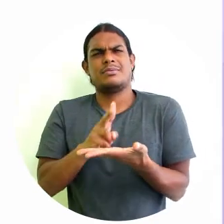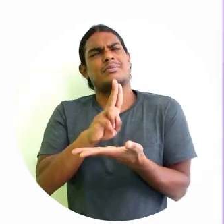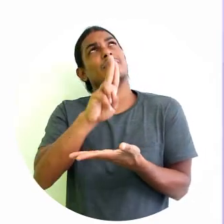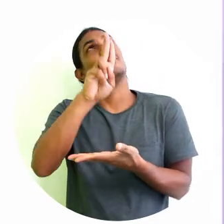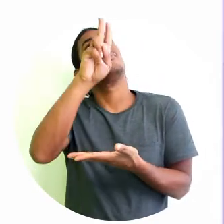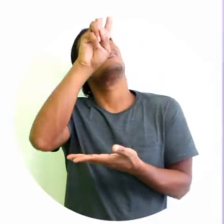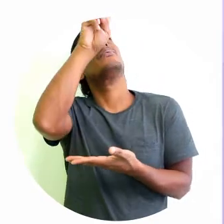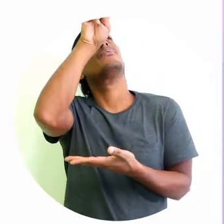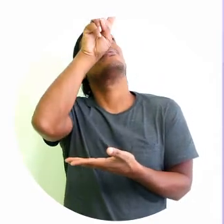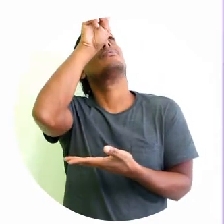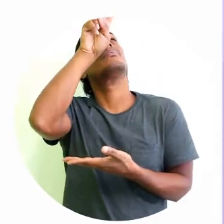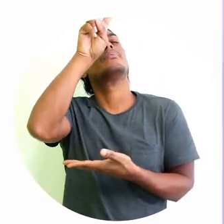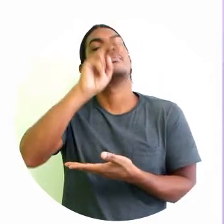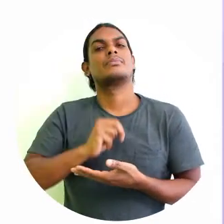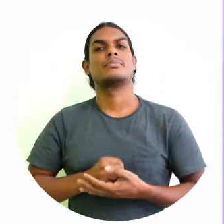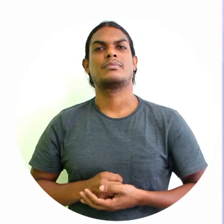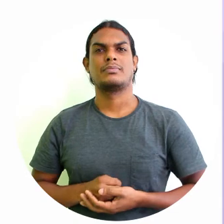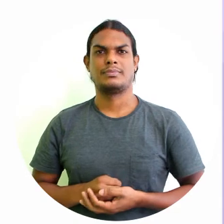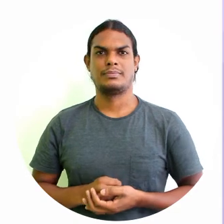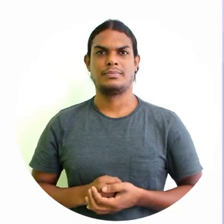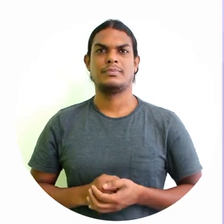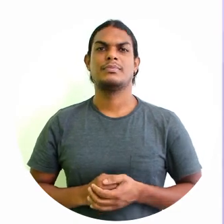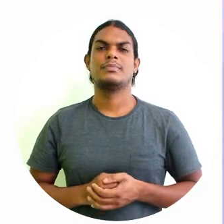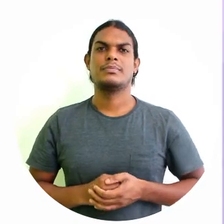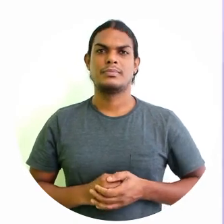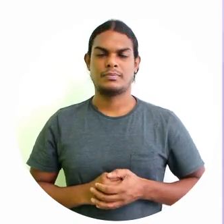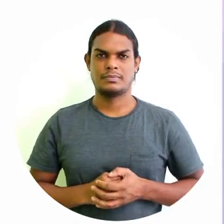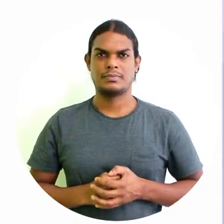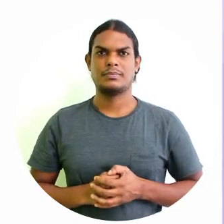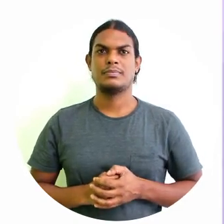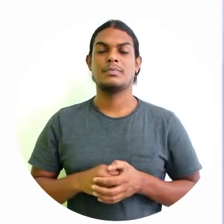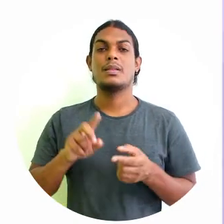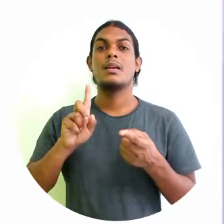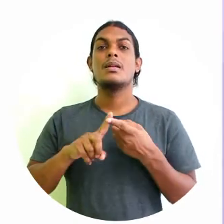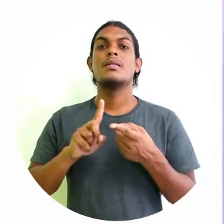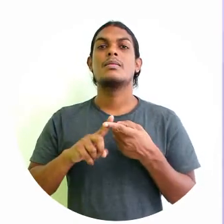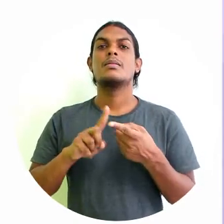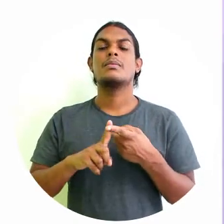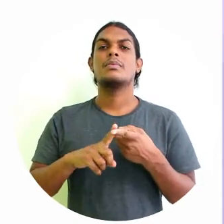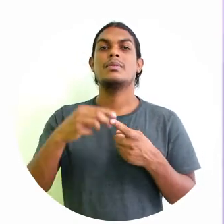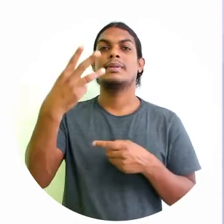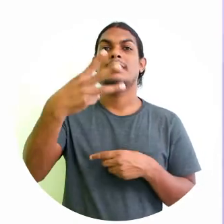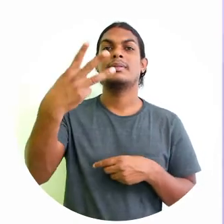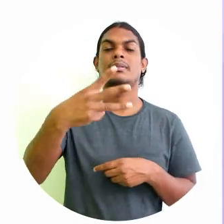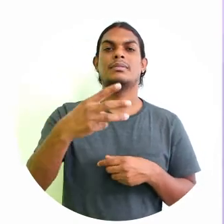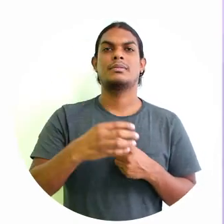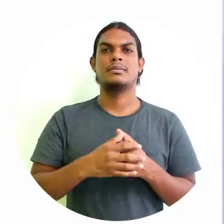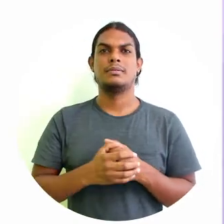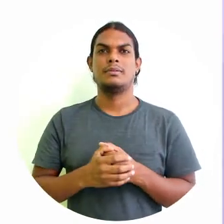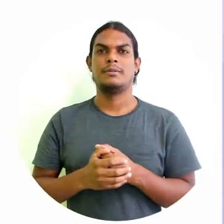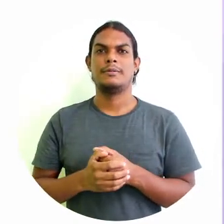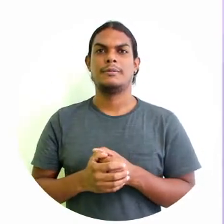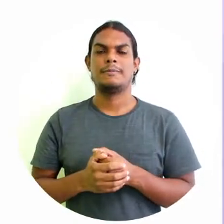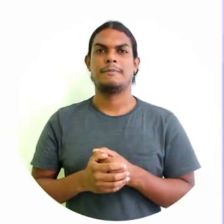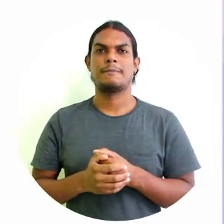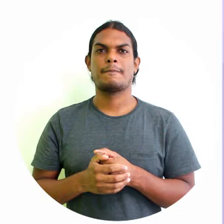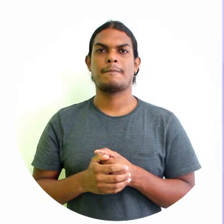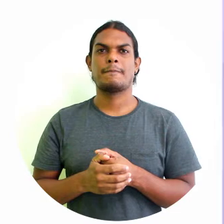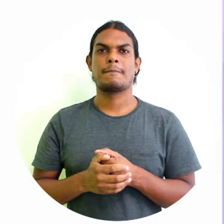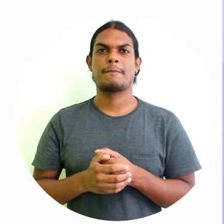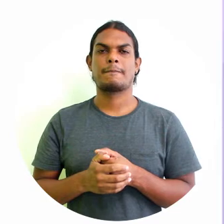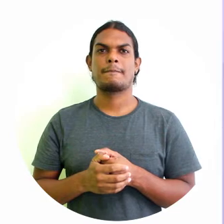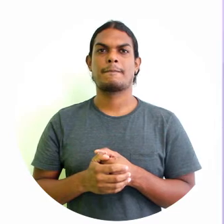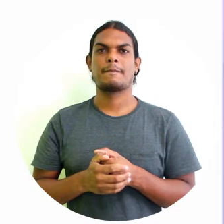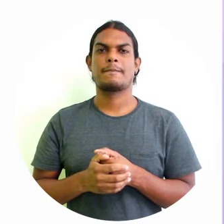vê os arcos observados de baixo. E ainda existe uma terceira perspectiva, que é, se você se focar